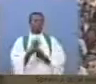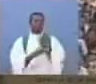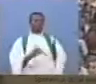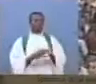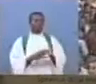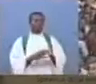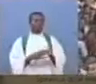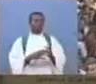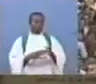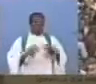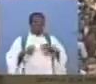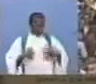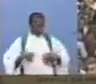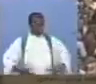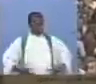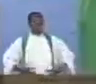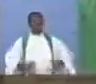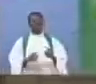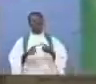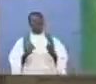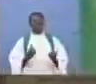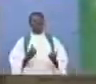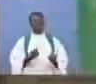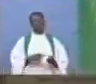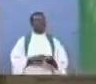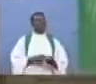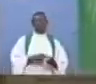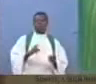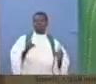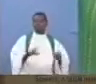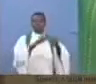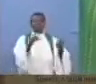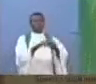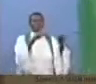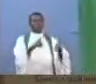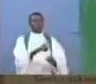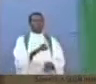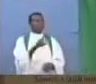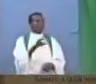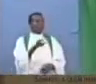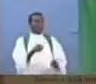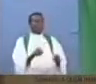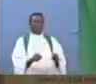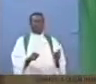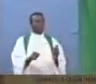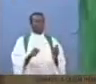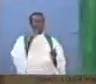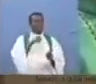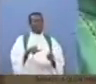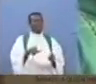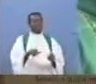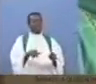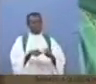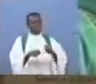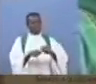possante do universo, que será capaz de reproduzir os movimentos da mão humana.